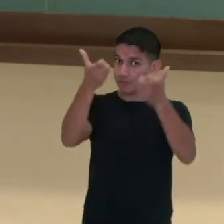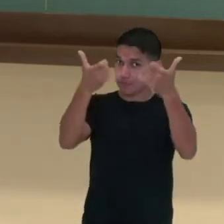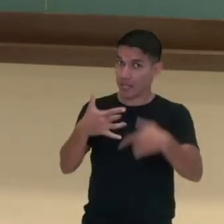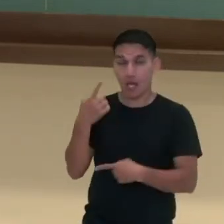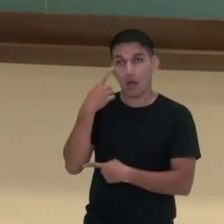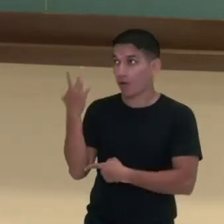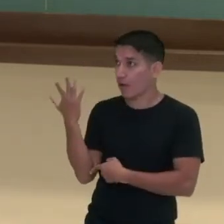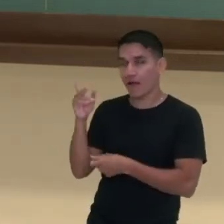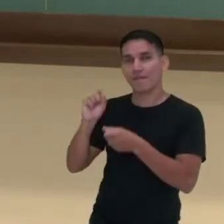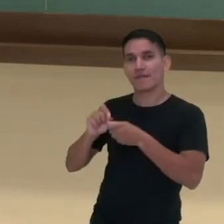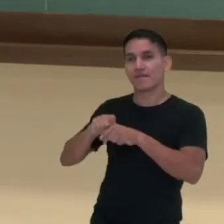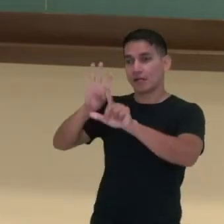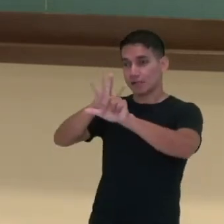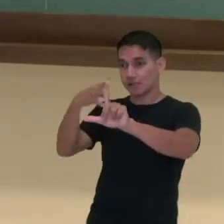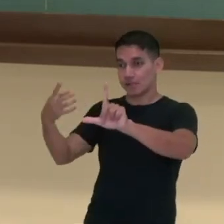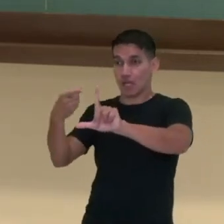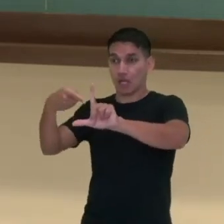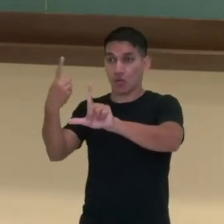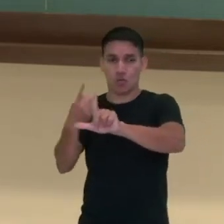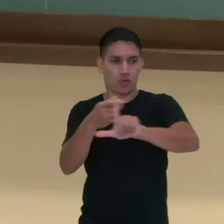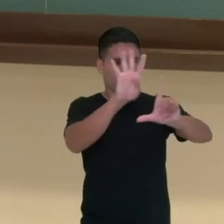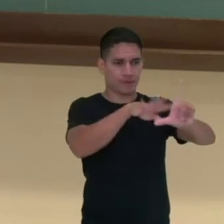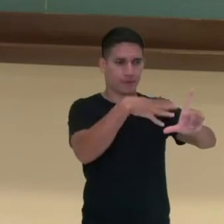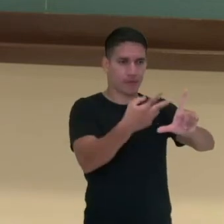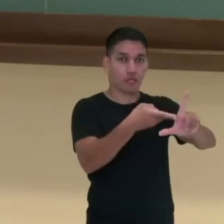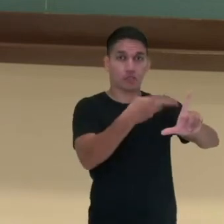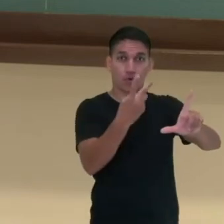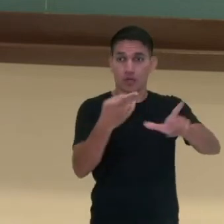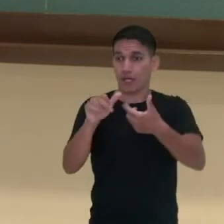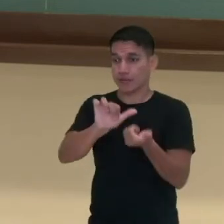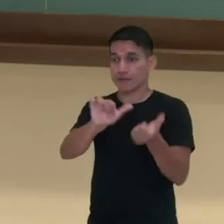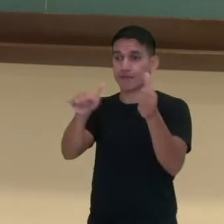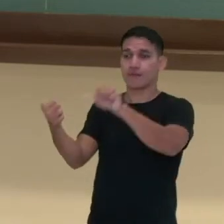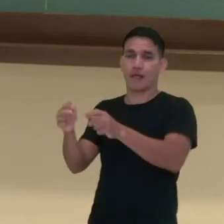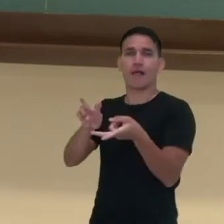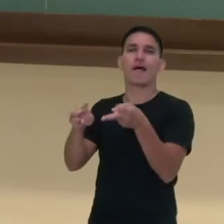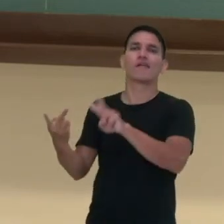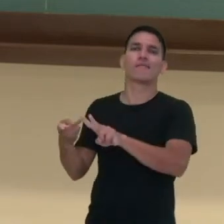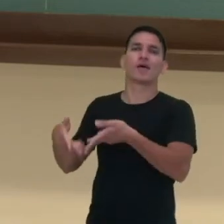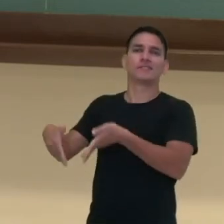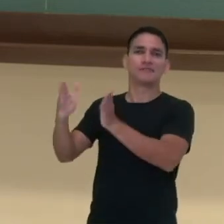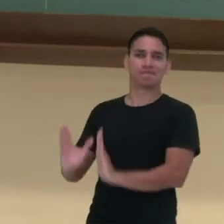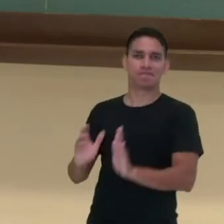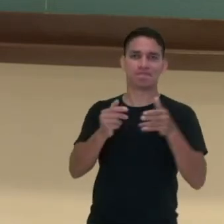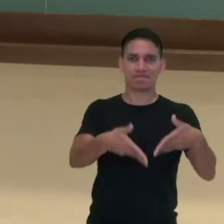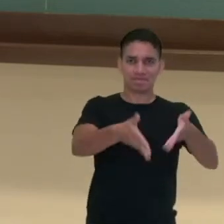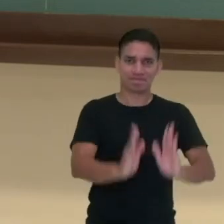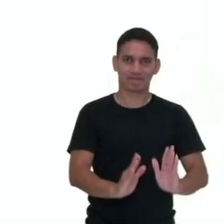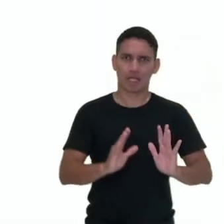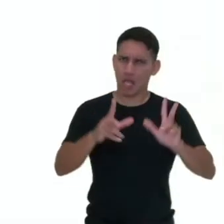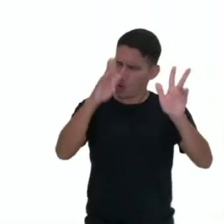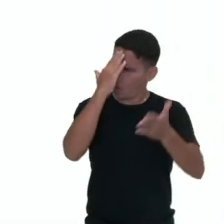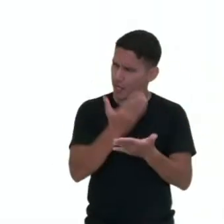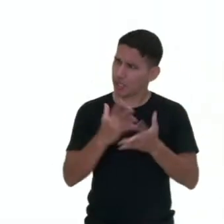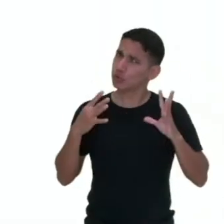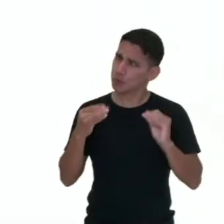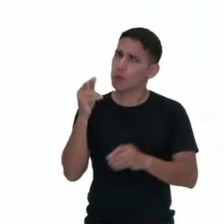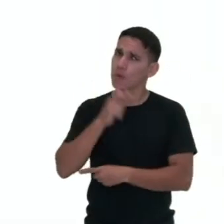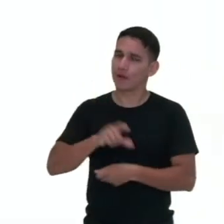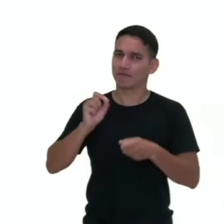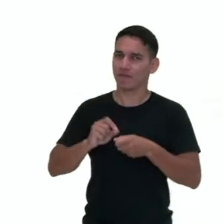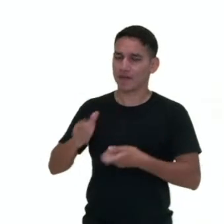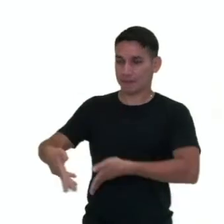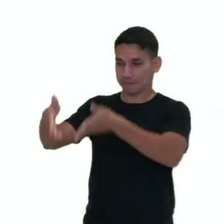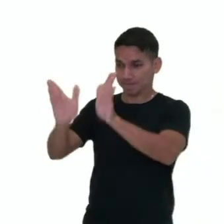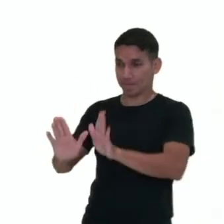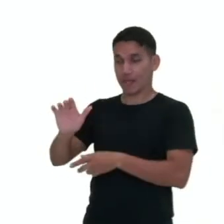é transformar esses quadros, essas tabelas, em matrizes. Então, foi isso que eu fiz aqui. Acredito que todo mundo conseguiu fazer. A matriz A